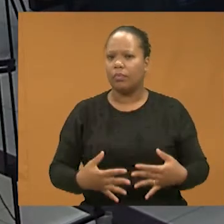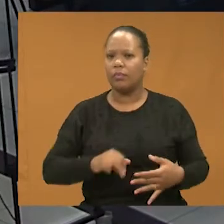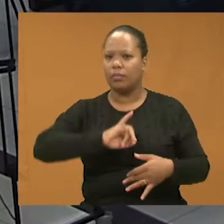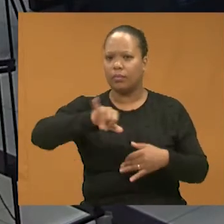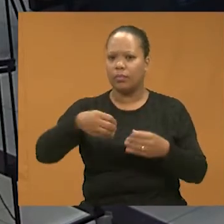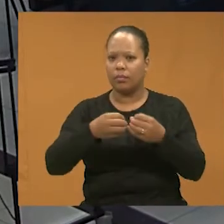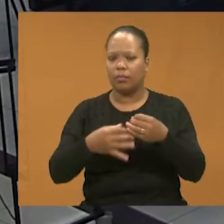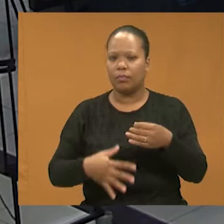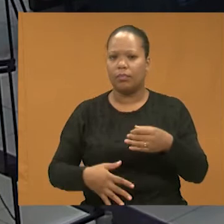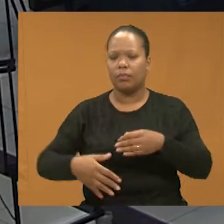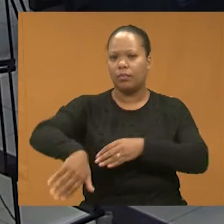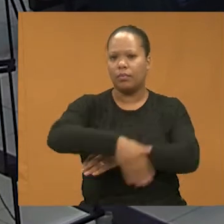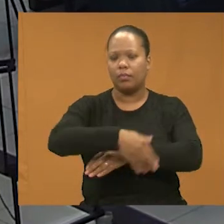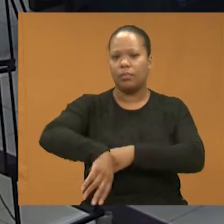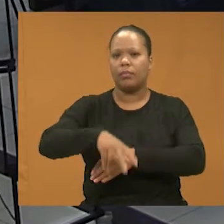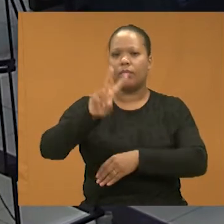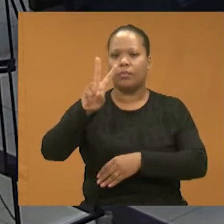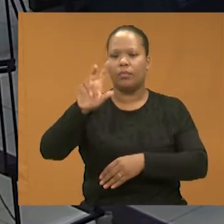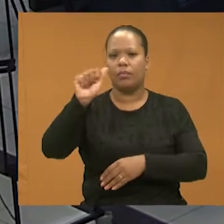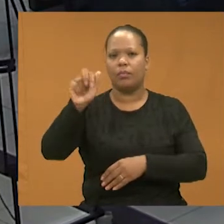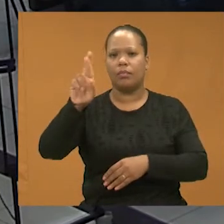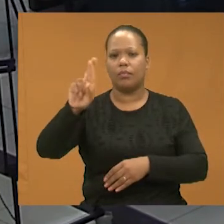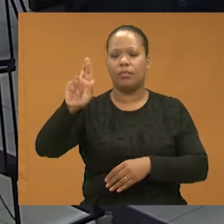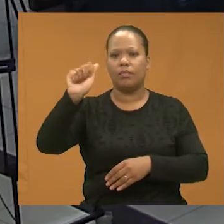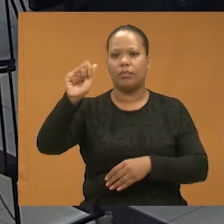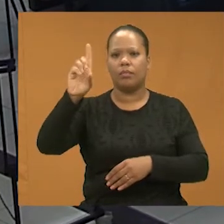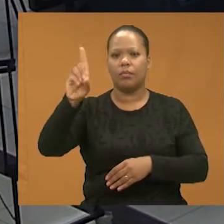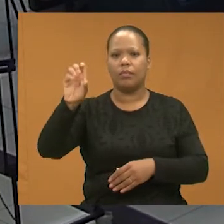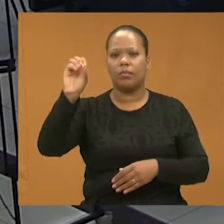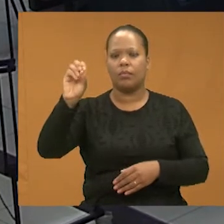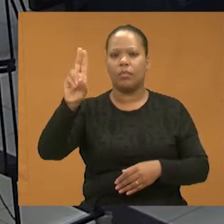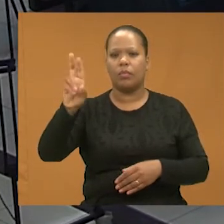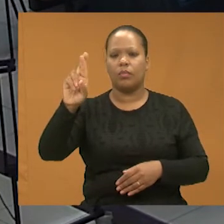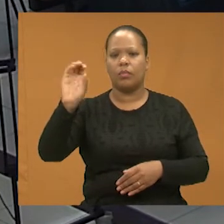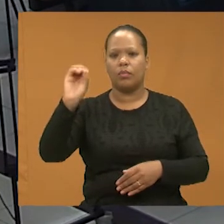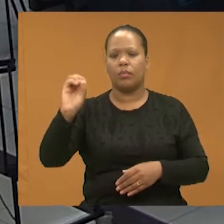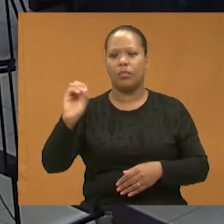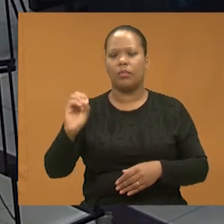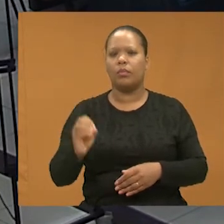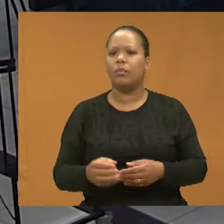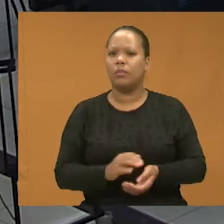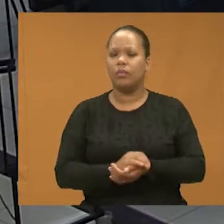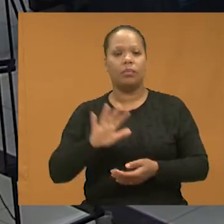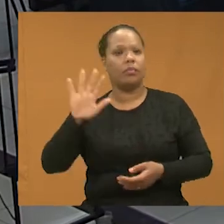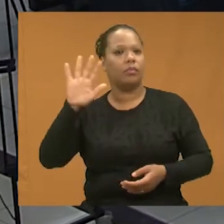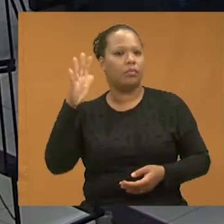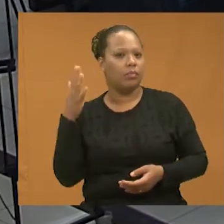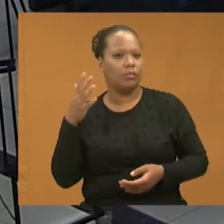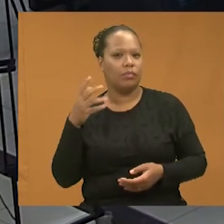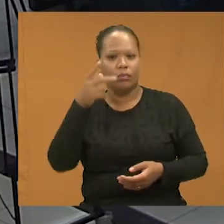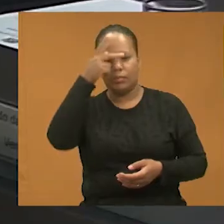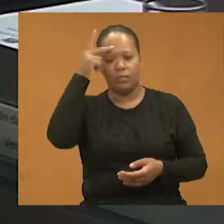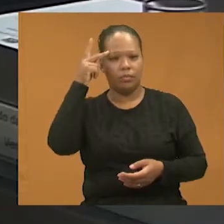ali na Estrada do Varadouro, tá, no caso aqui o Jardim São Manuel, está tendo muita abordagem de meliantes